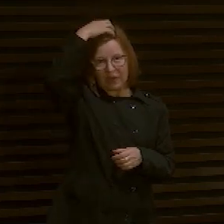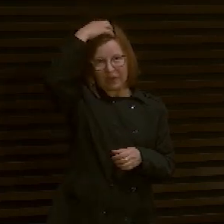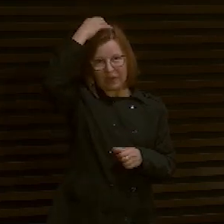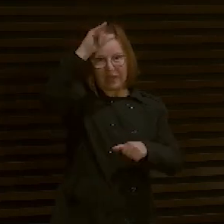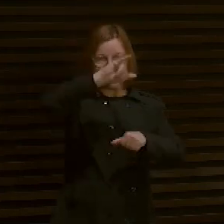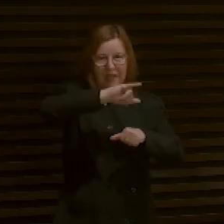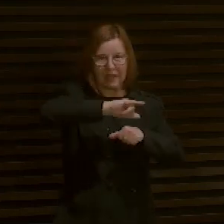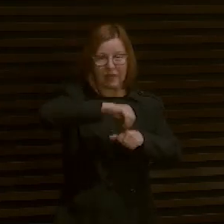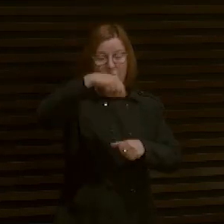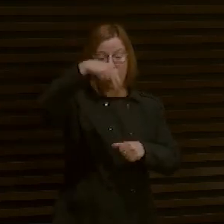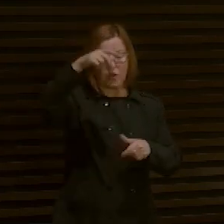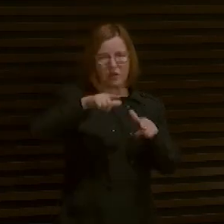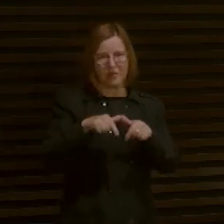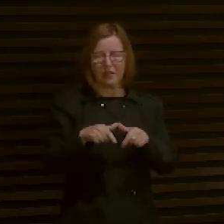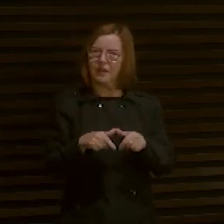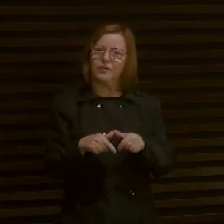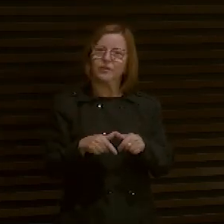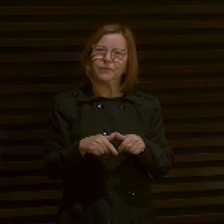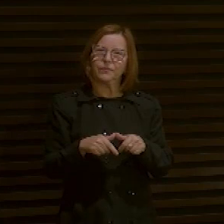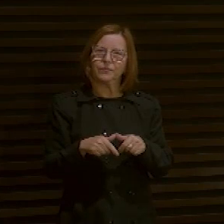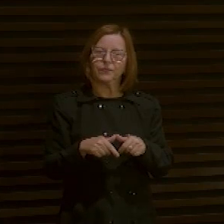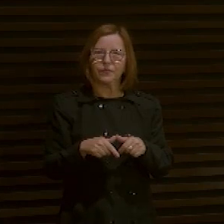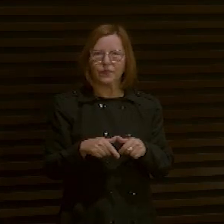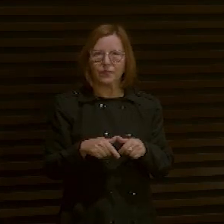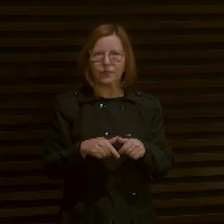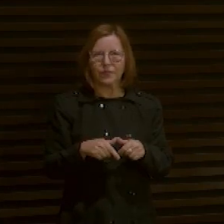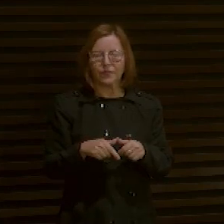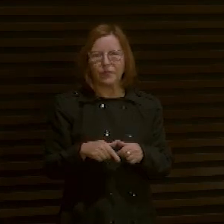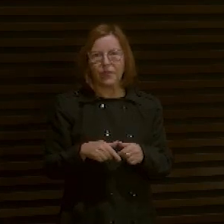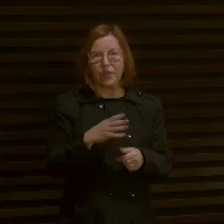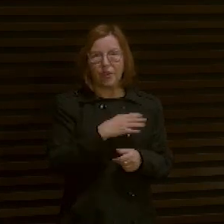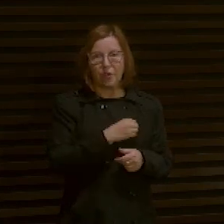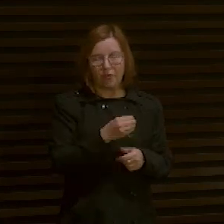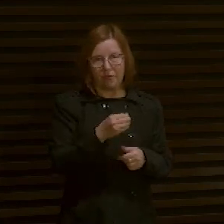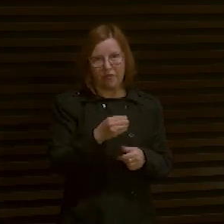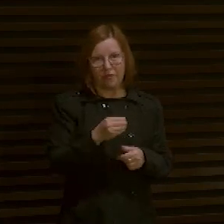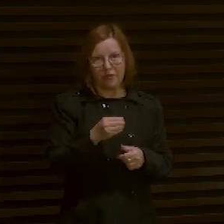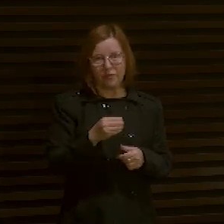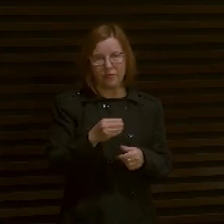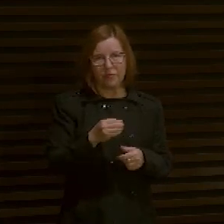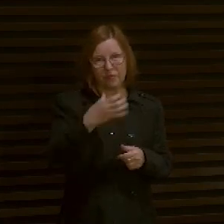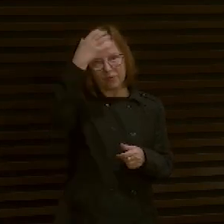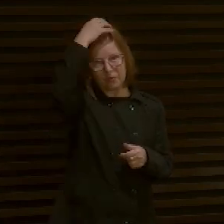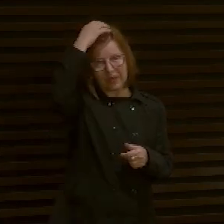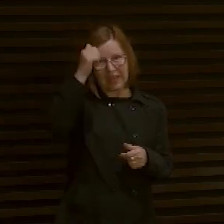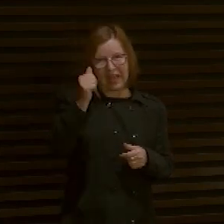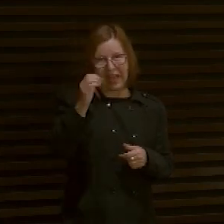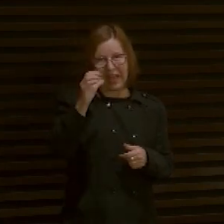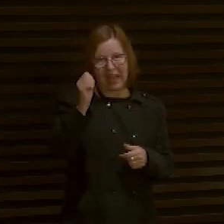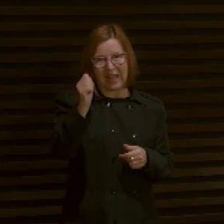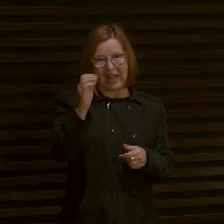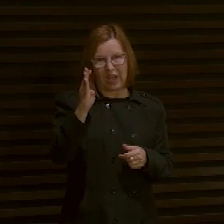rei de Samaria, e ele era filho de Acabe e Jezabel. Então nós imaginamos,